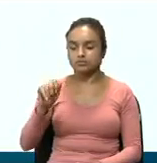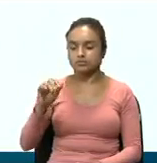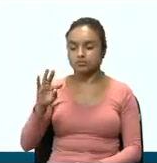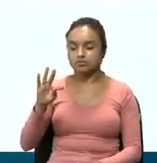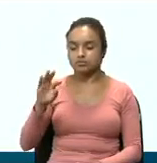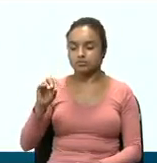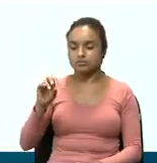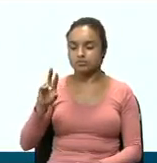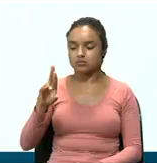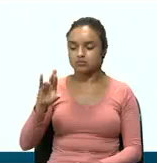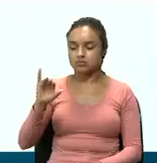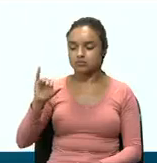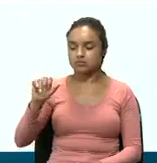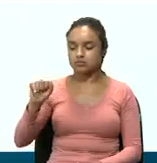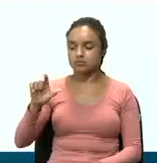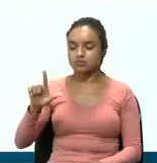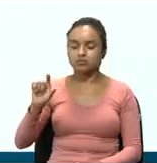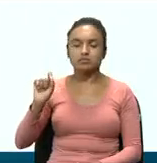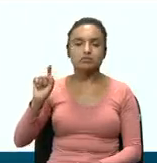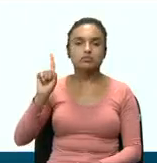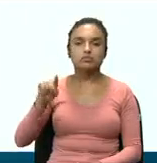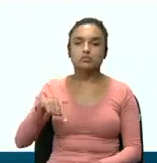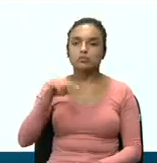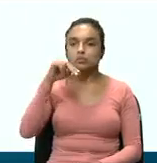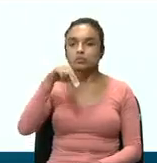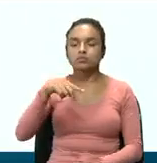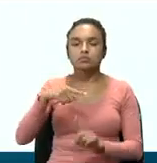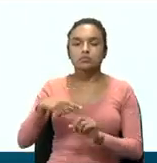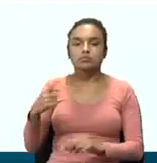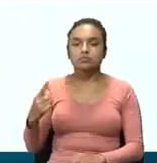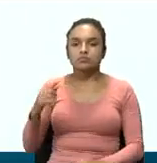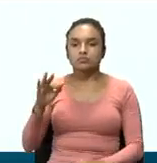fatorial. O que é n mais 1 fatorial?